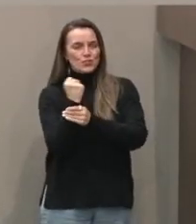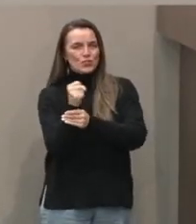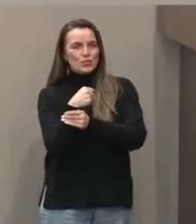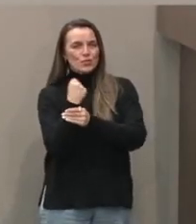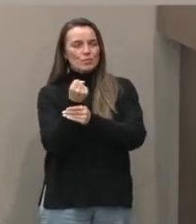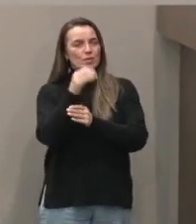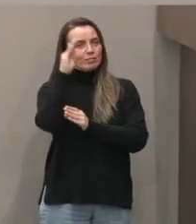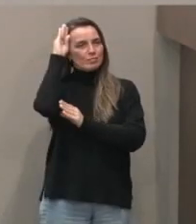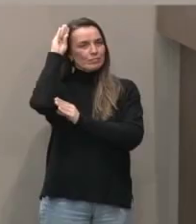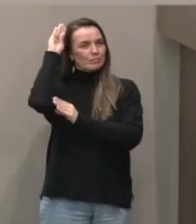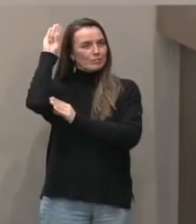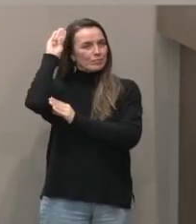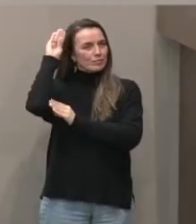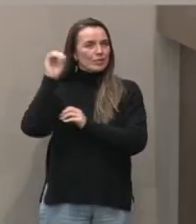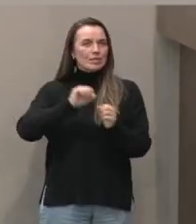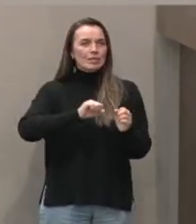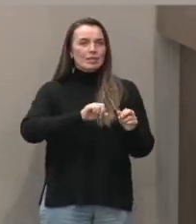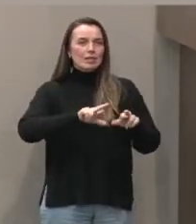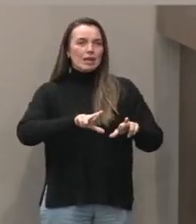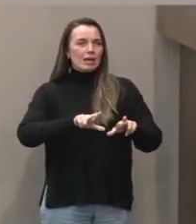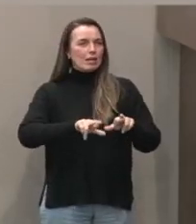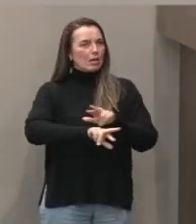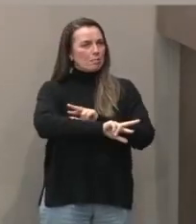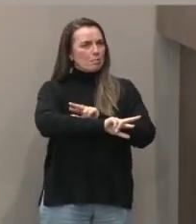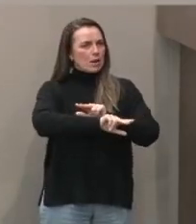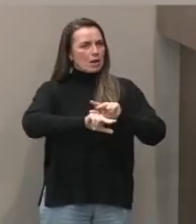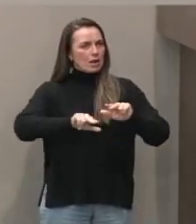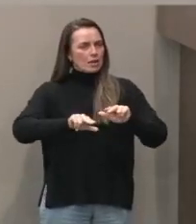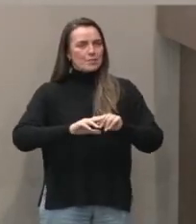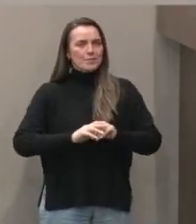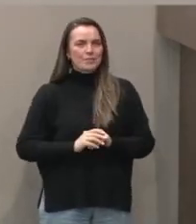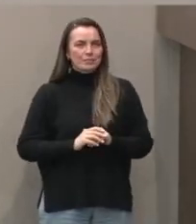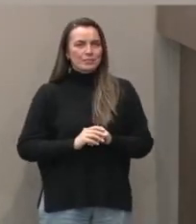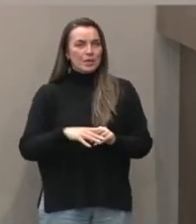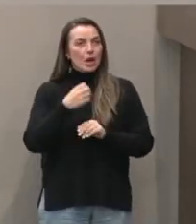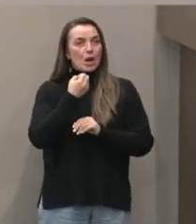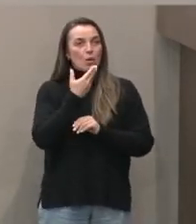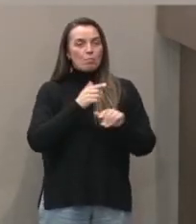de todas as áreas. Bons